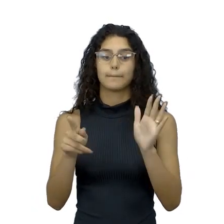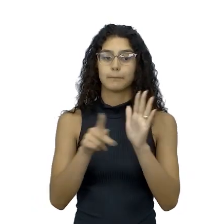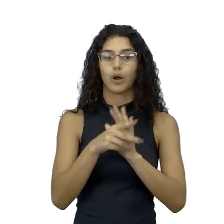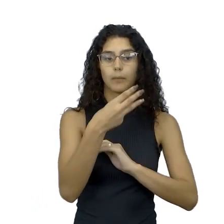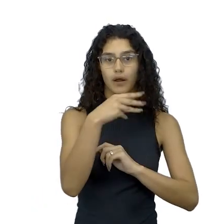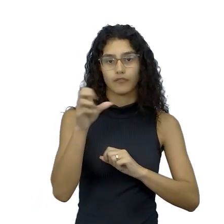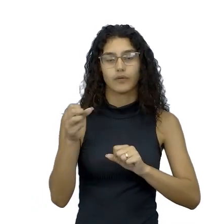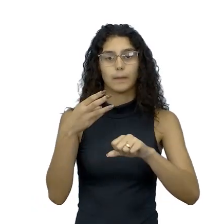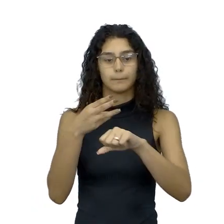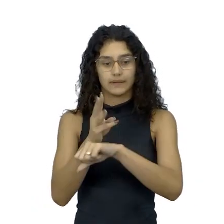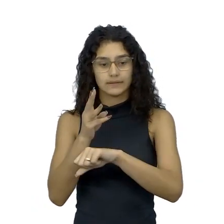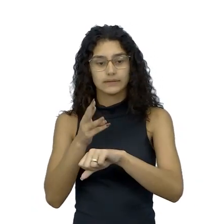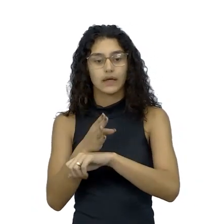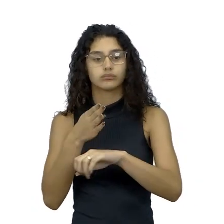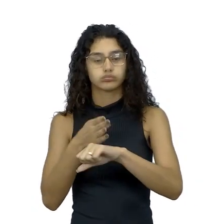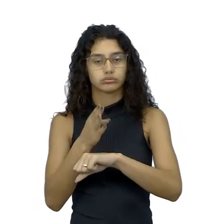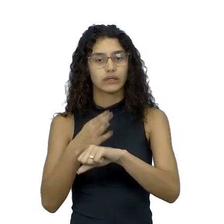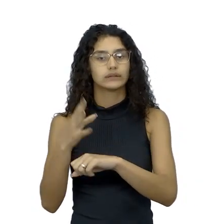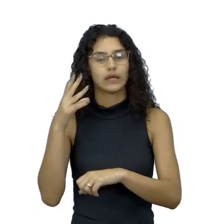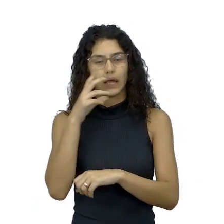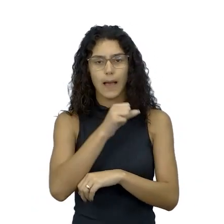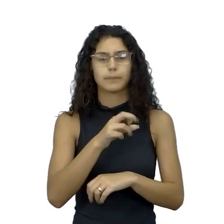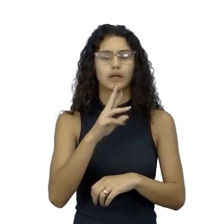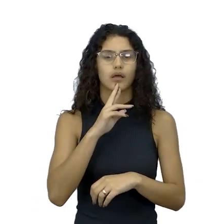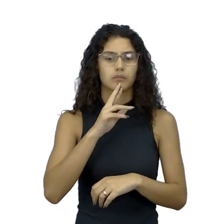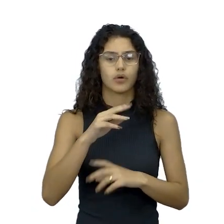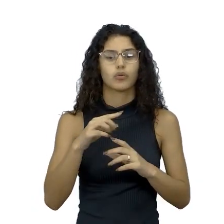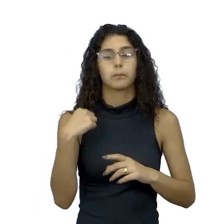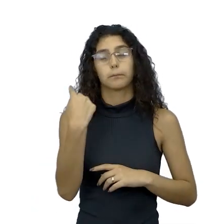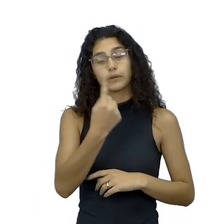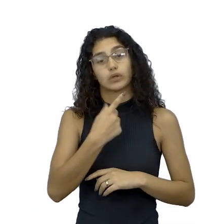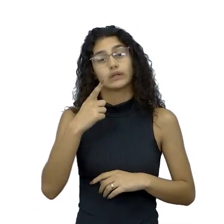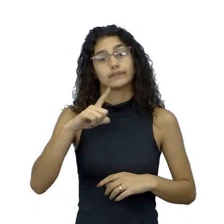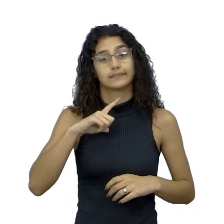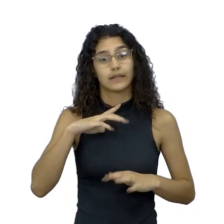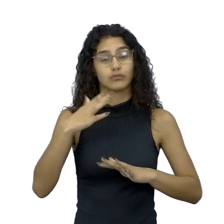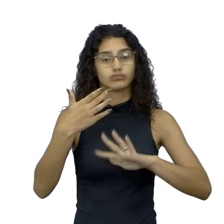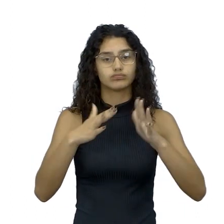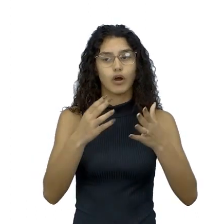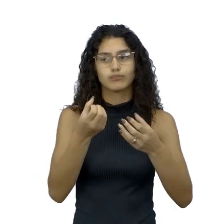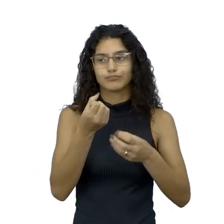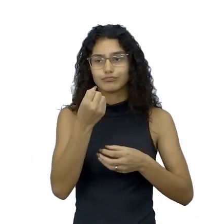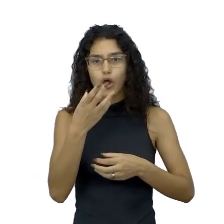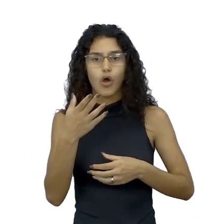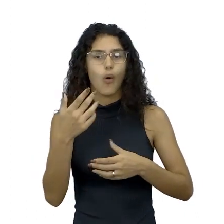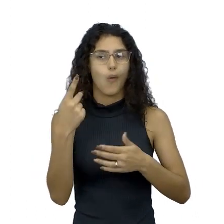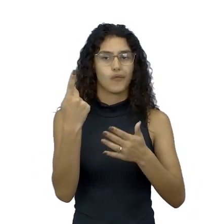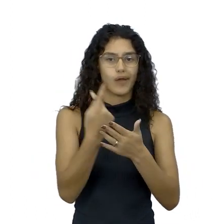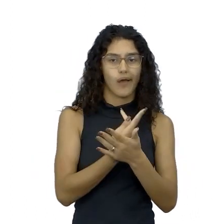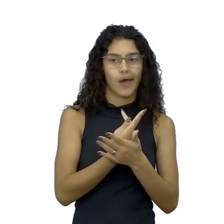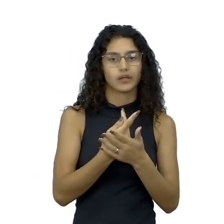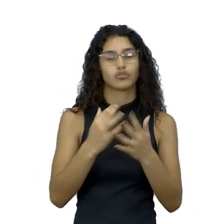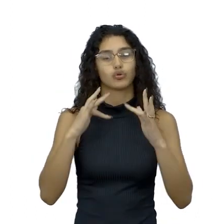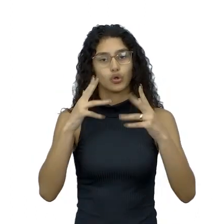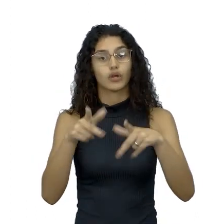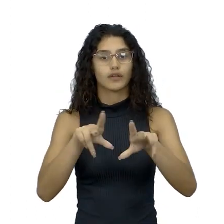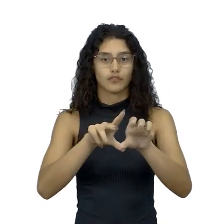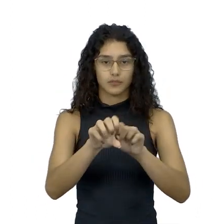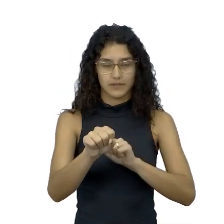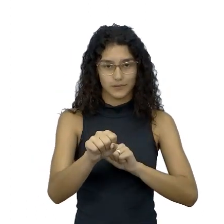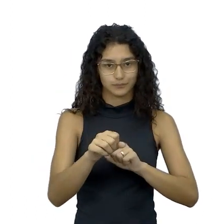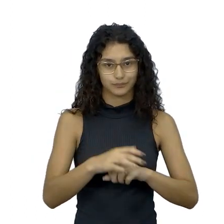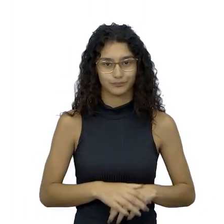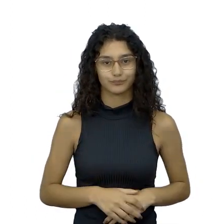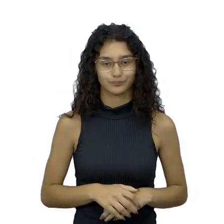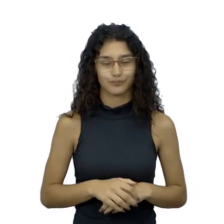Então, entrem lá, né, rapidinho vocês respondem, para a gente ter esse feedback de vocês, de todas as formações, né?